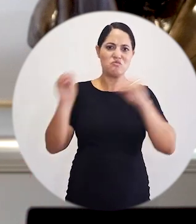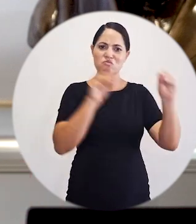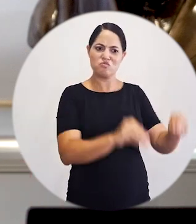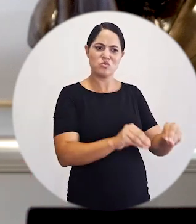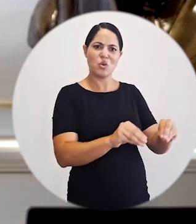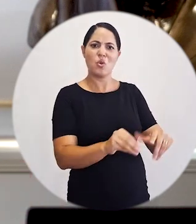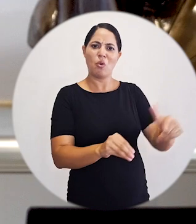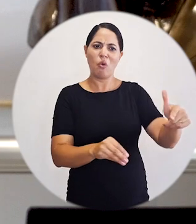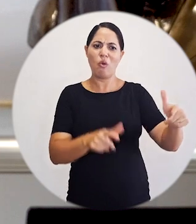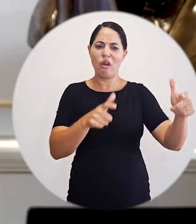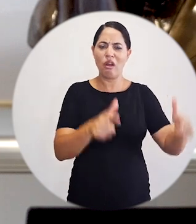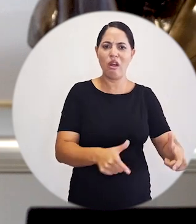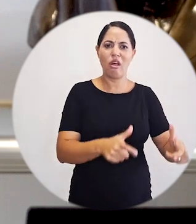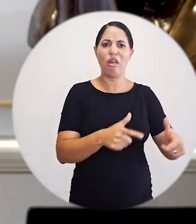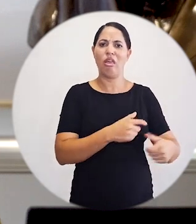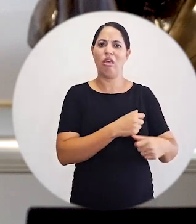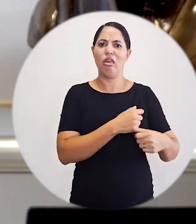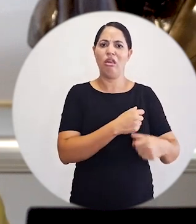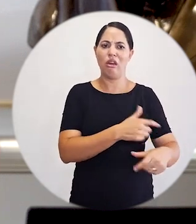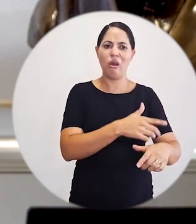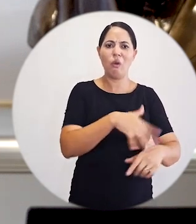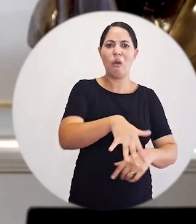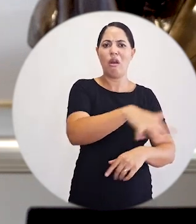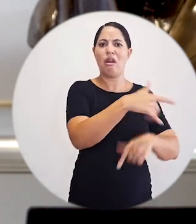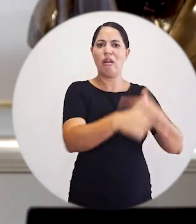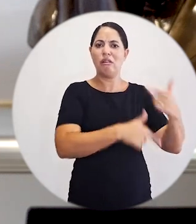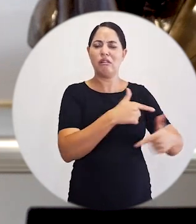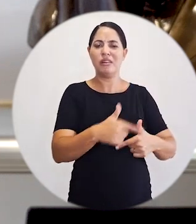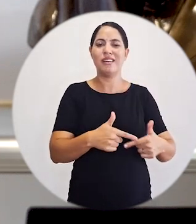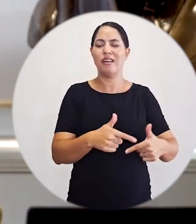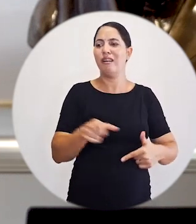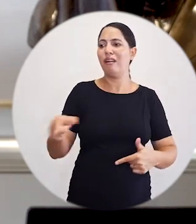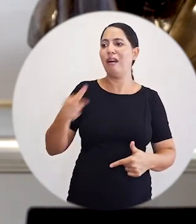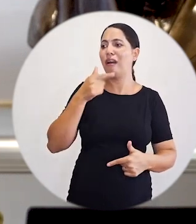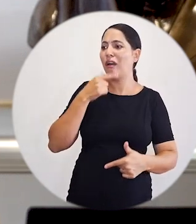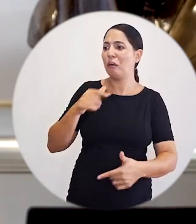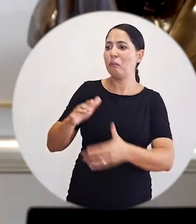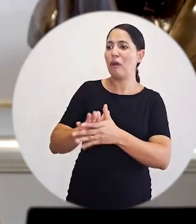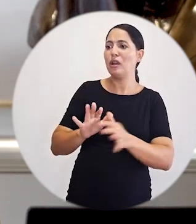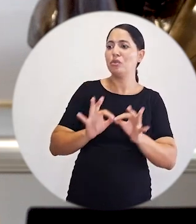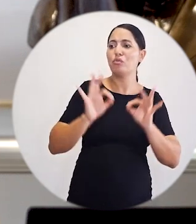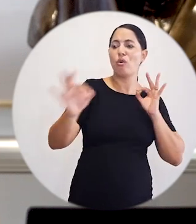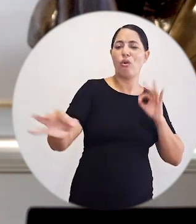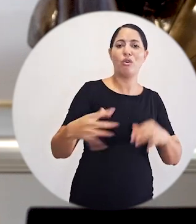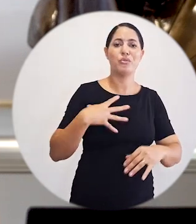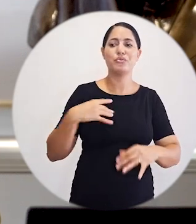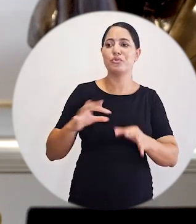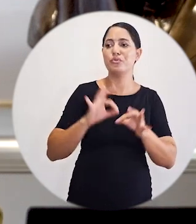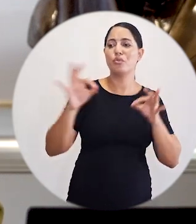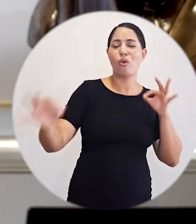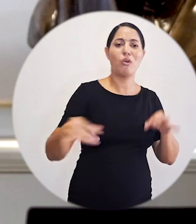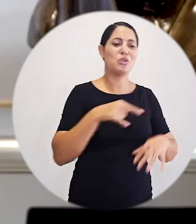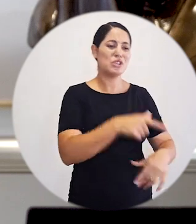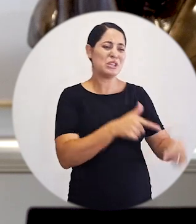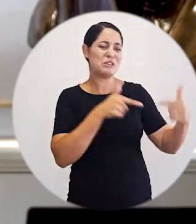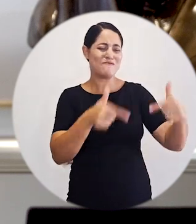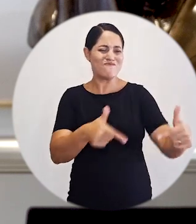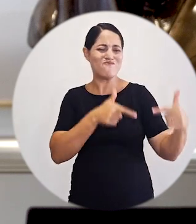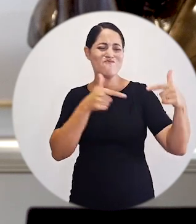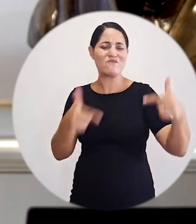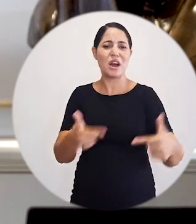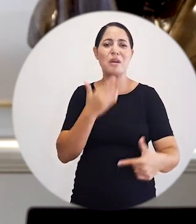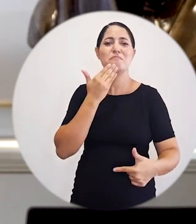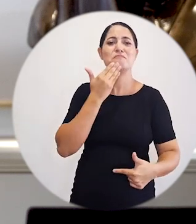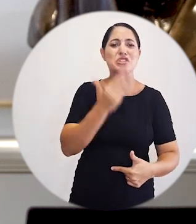Pombal e a passagem da fazenda para outros senhores de escravos, ela foi transferida para outras terras. Longe do